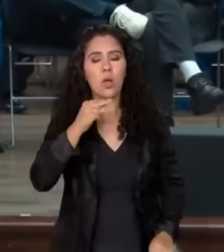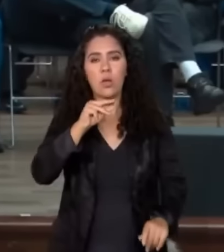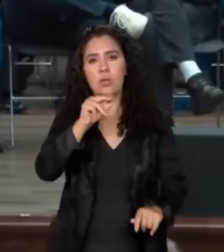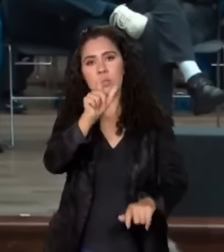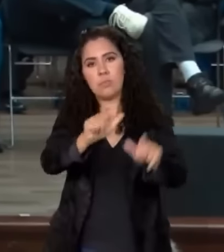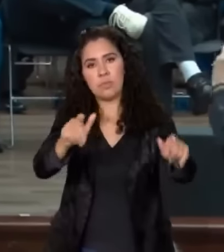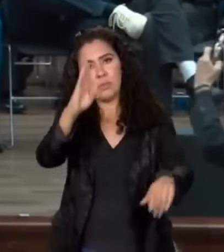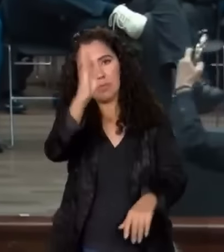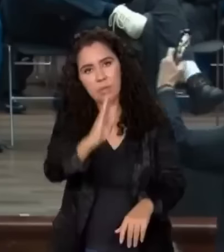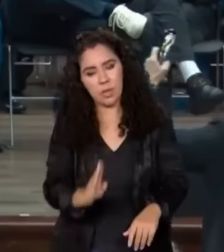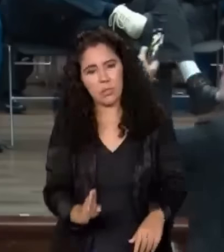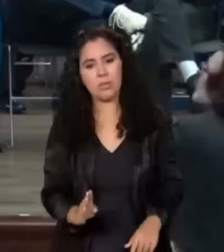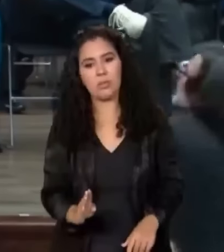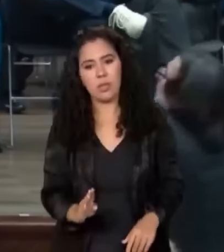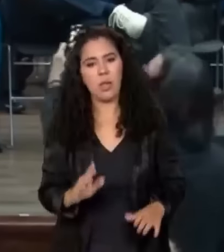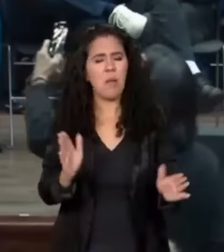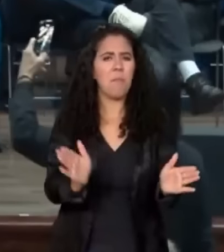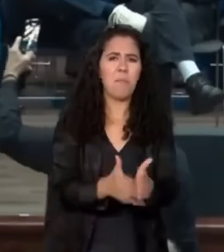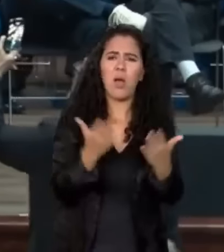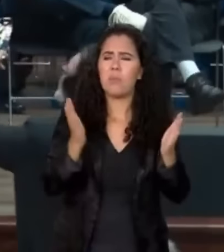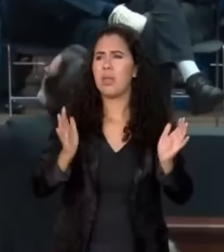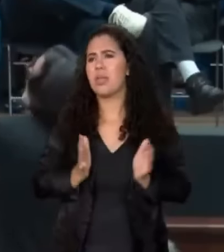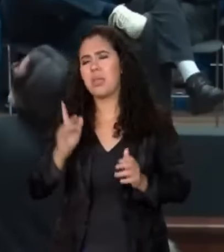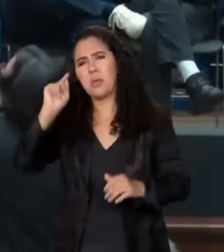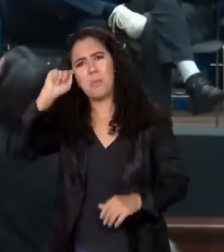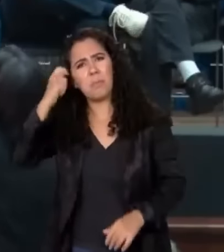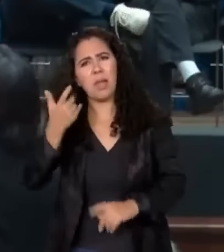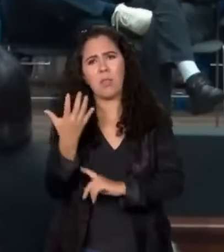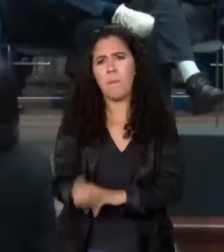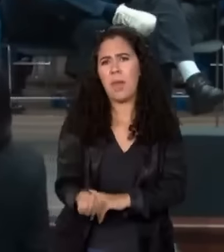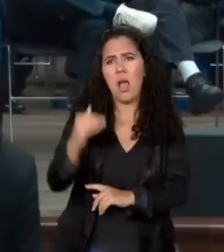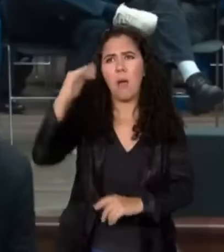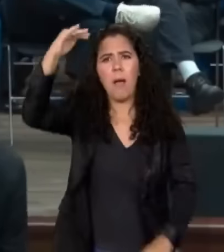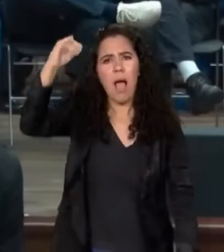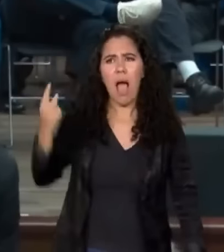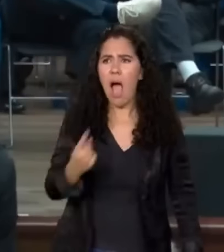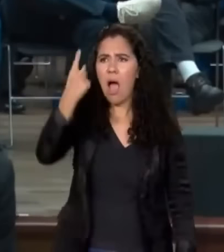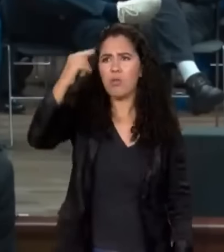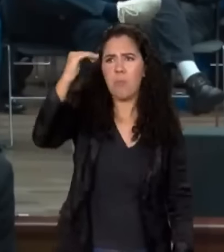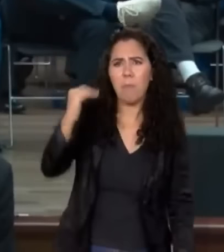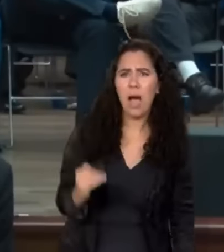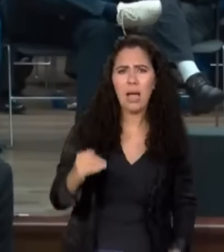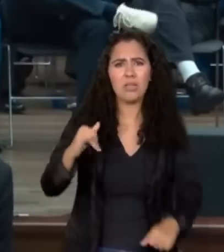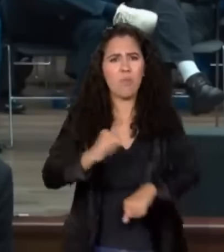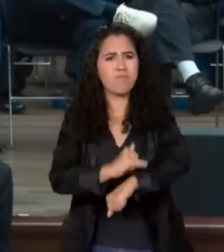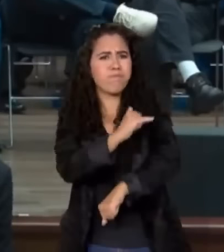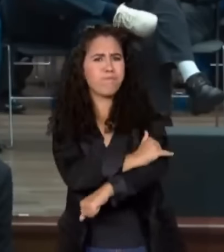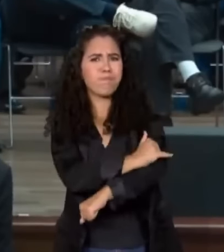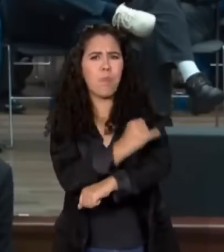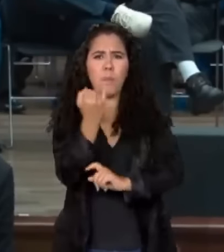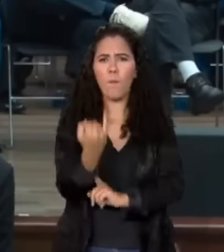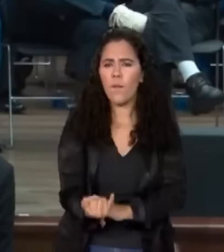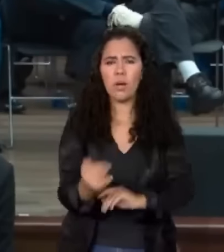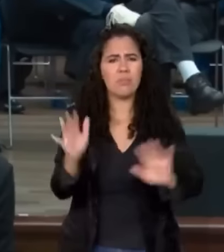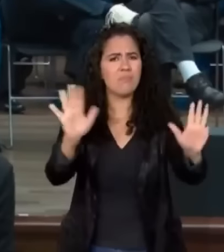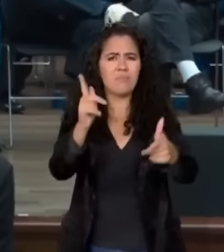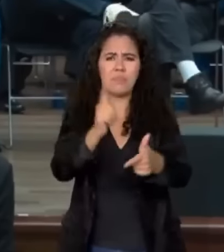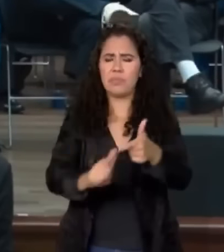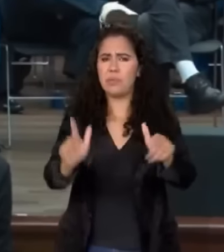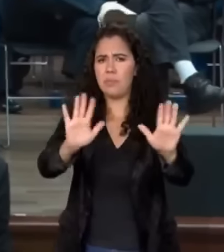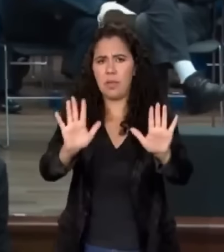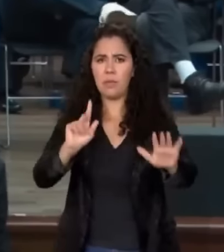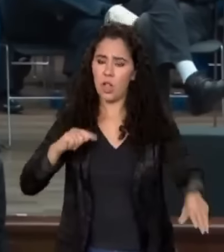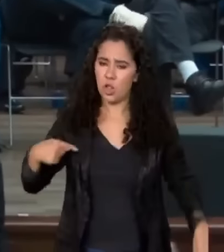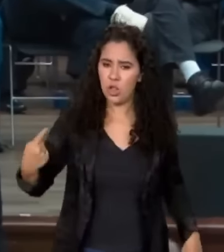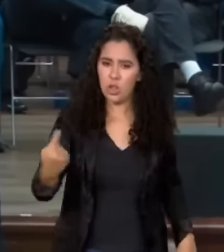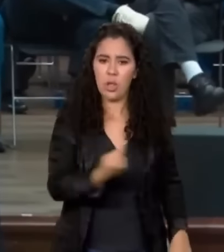verdadeiros irmãos. Pobre, rico, preto ou branco, baixo ou alto, magro ou gordo, não tem problema. Todos nós vamos